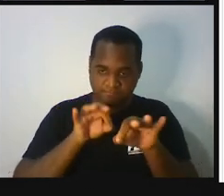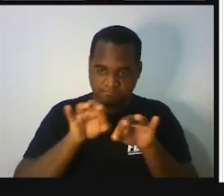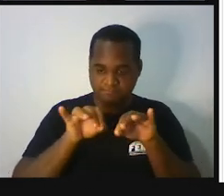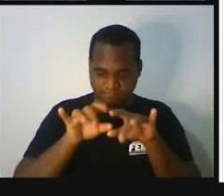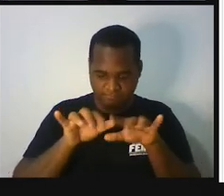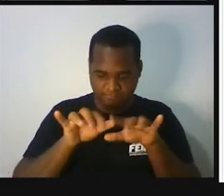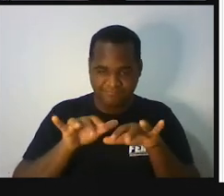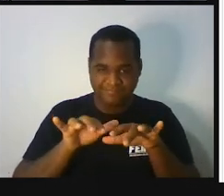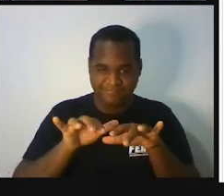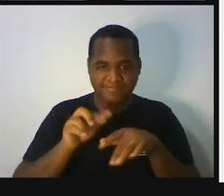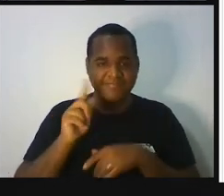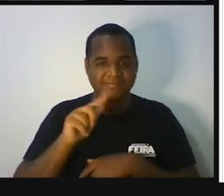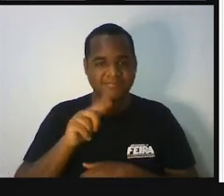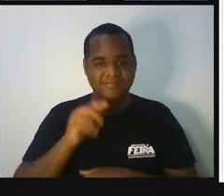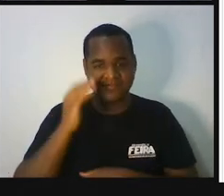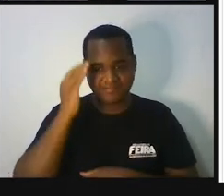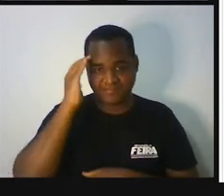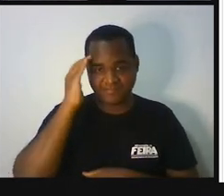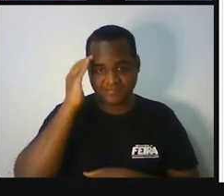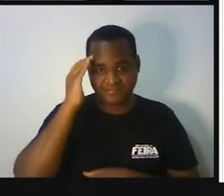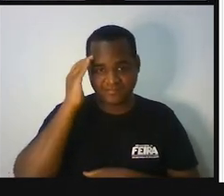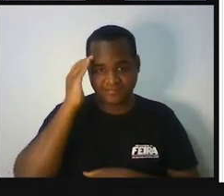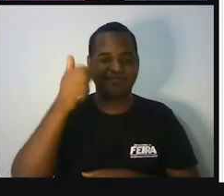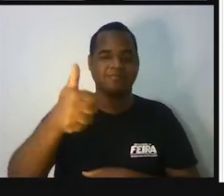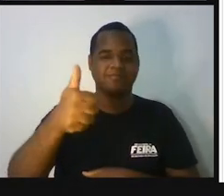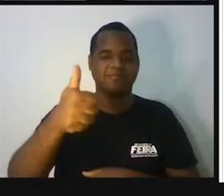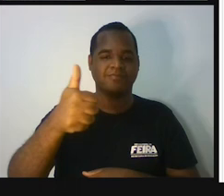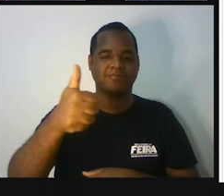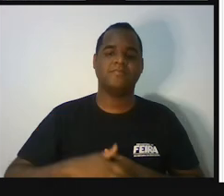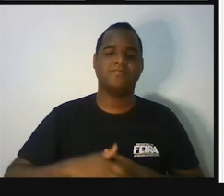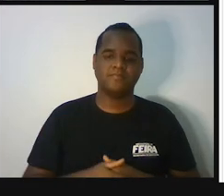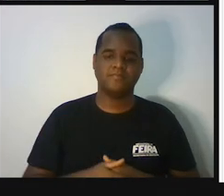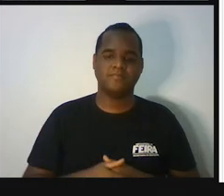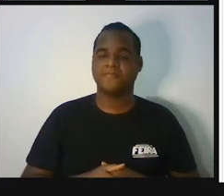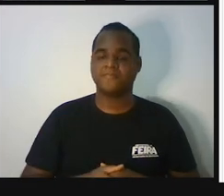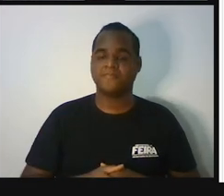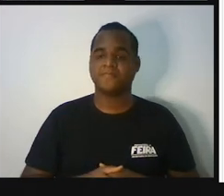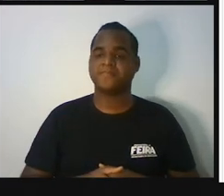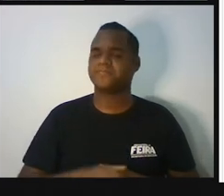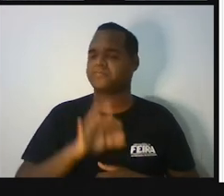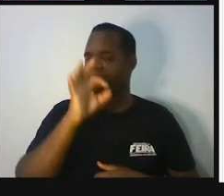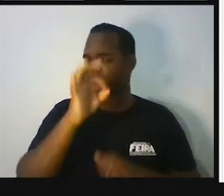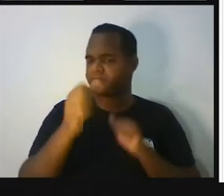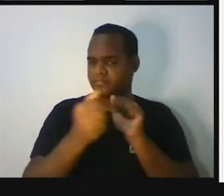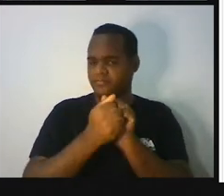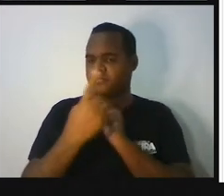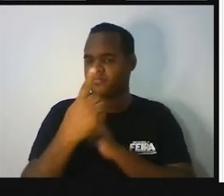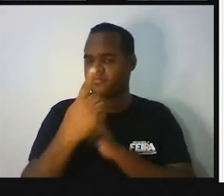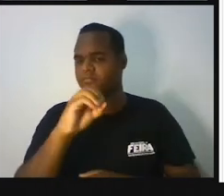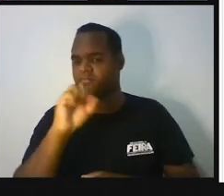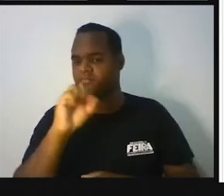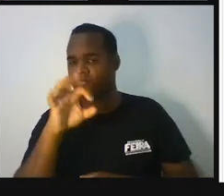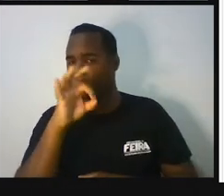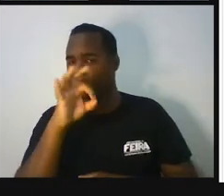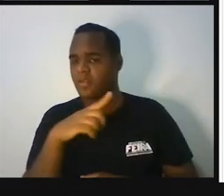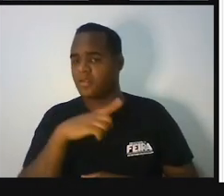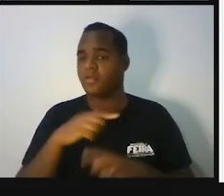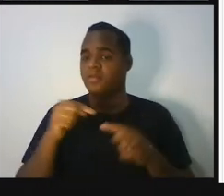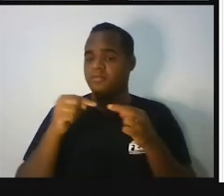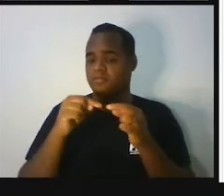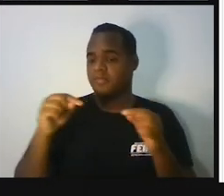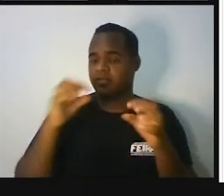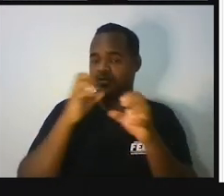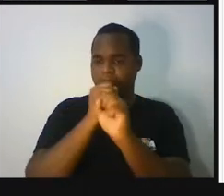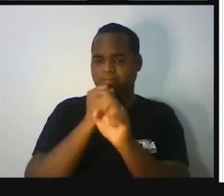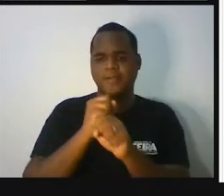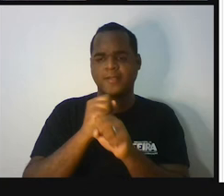conseguir digitar, certo? O importante é que você acompanhe. E será que dá 108 mesmo? Vamos medir? Bora